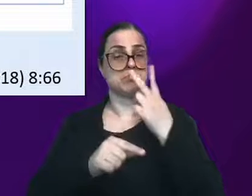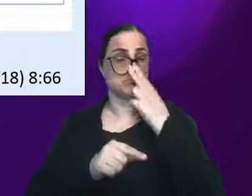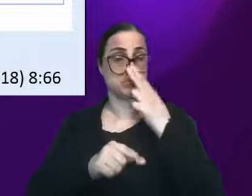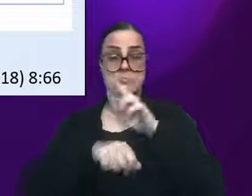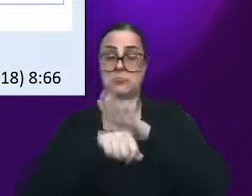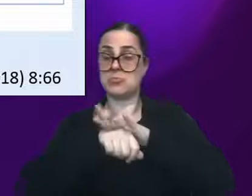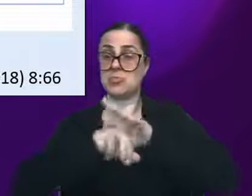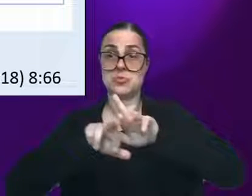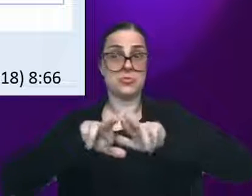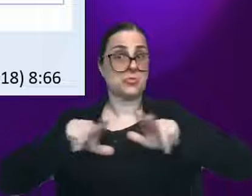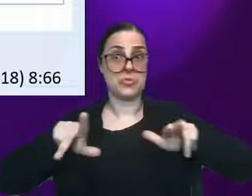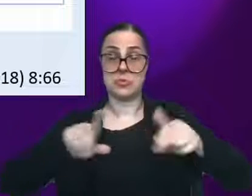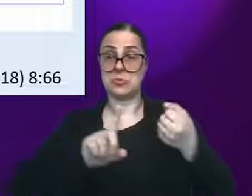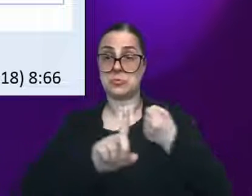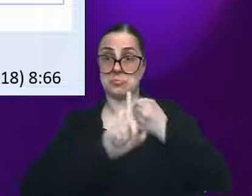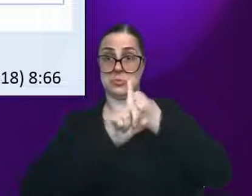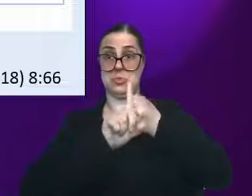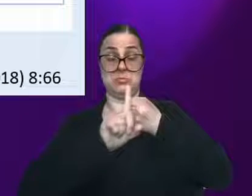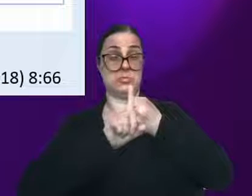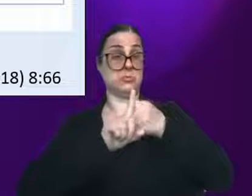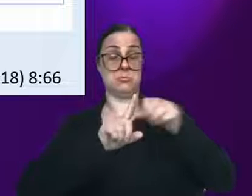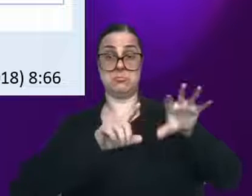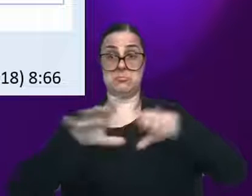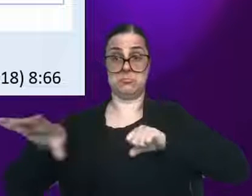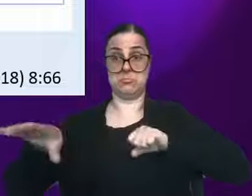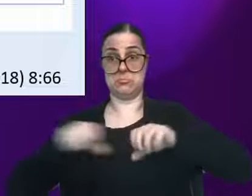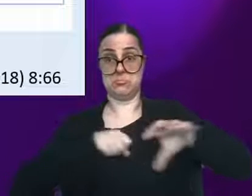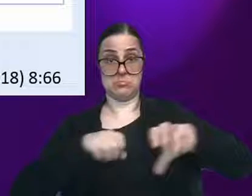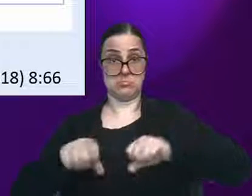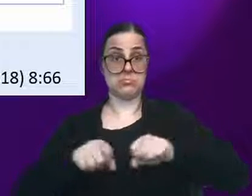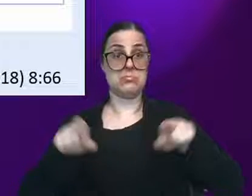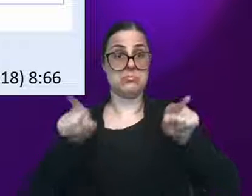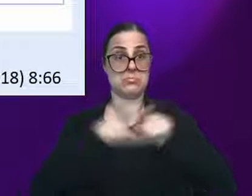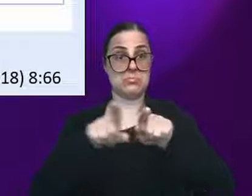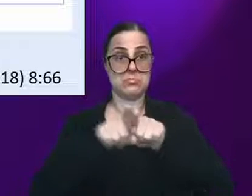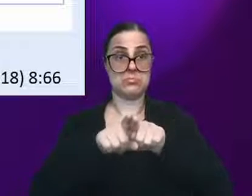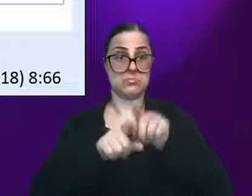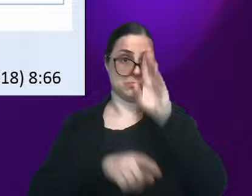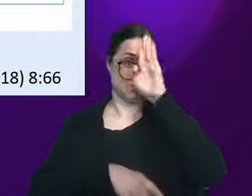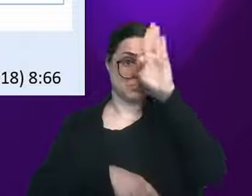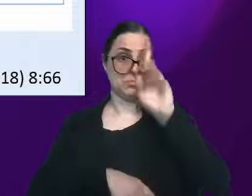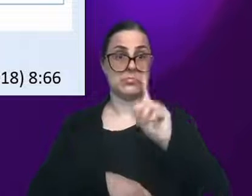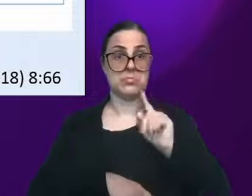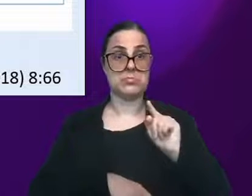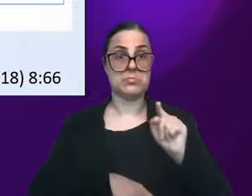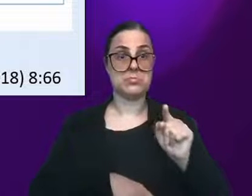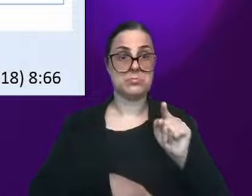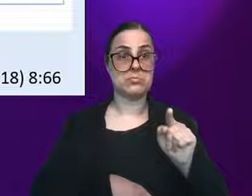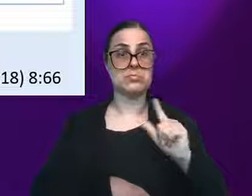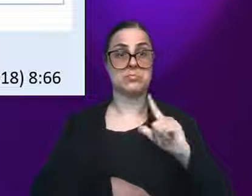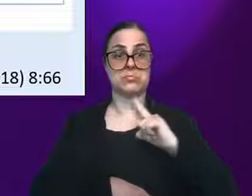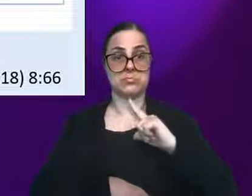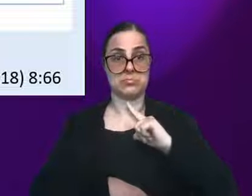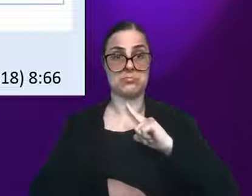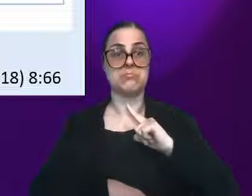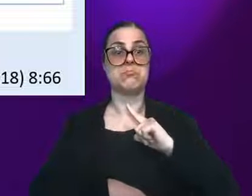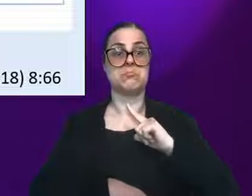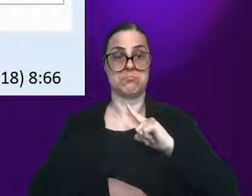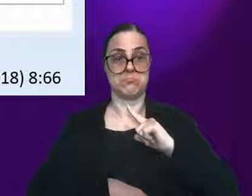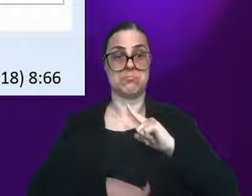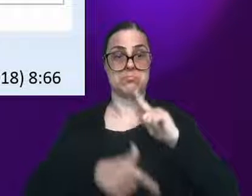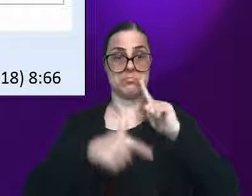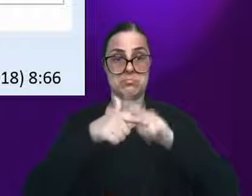doenças, e aqui a GIPS, né? Principalmente edema periférico multiorgânico, coagulopatia